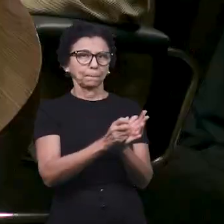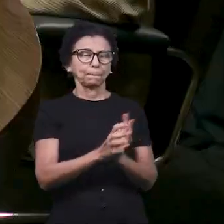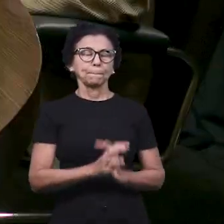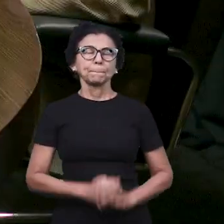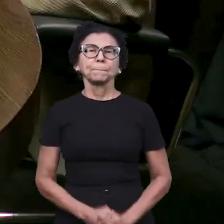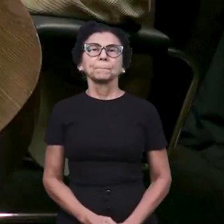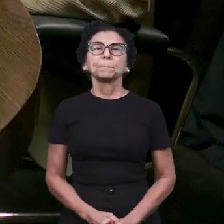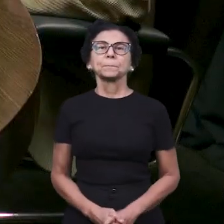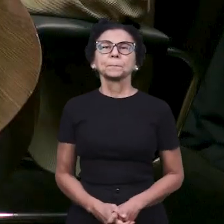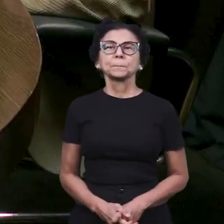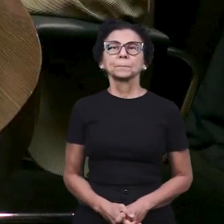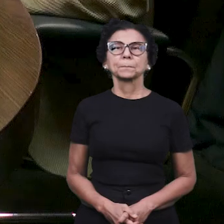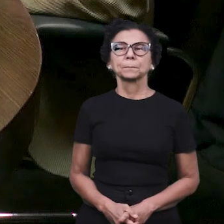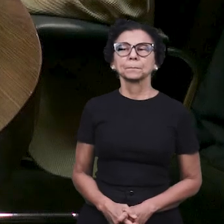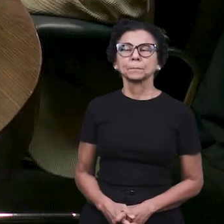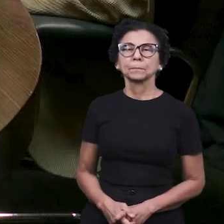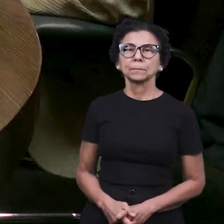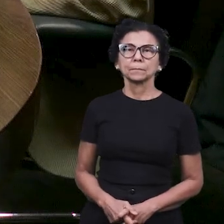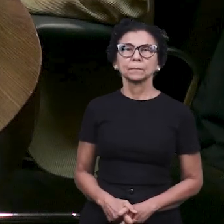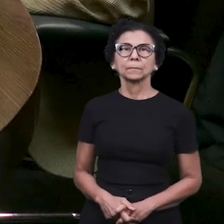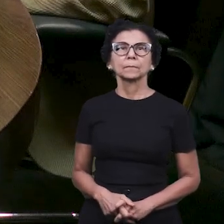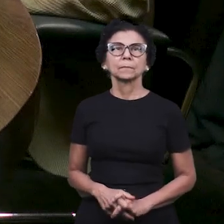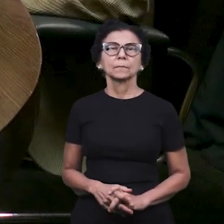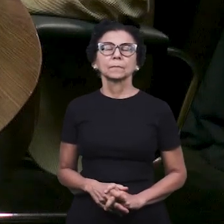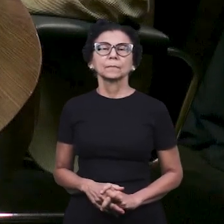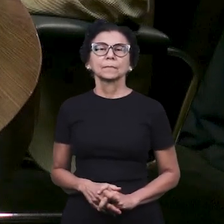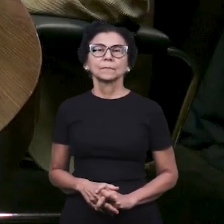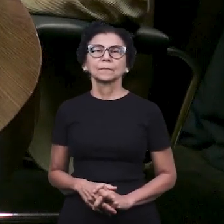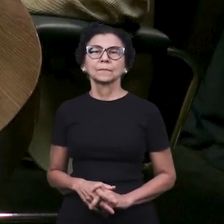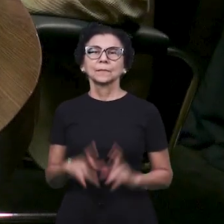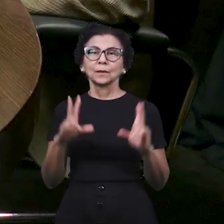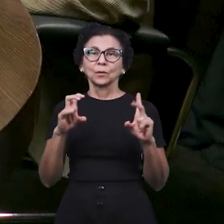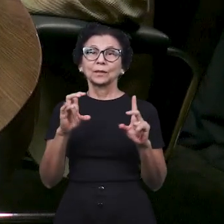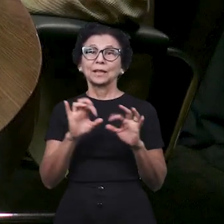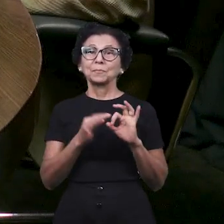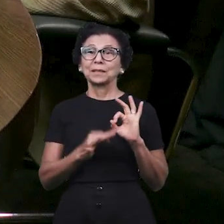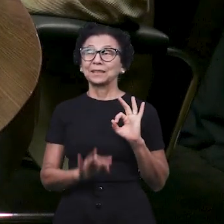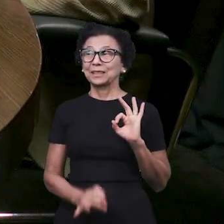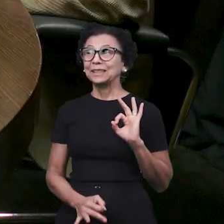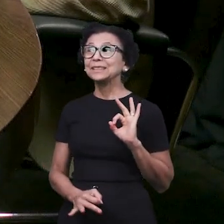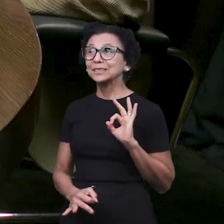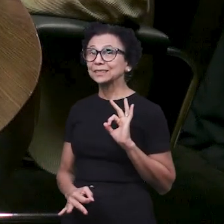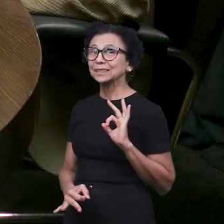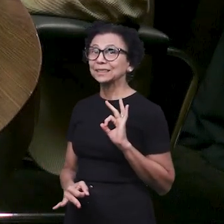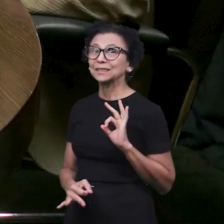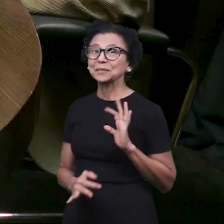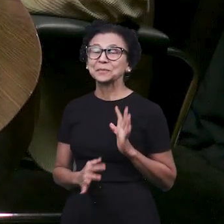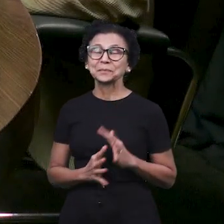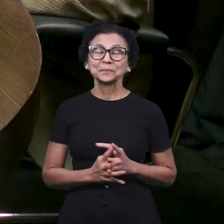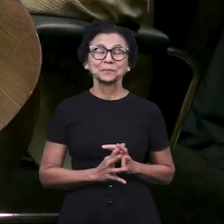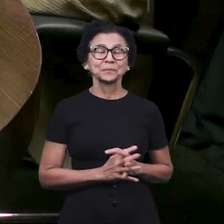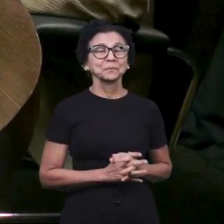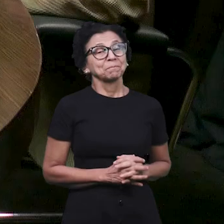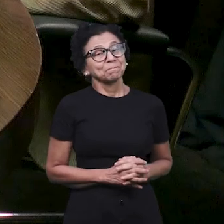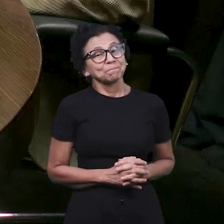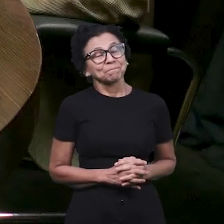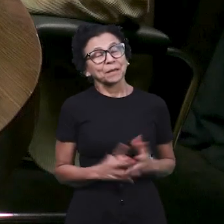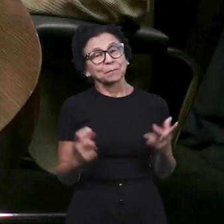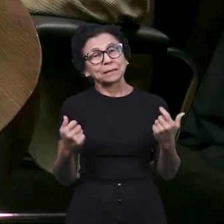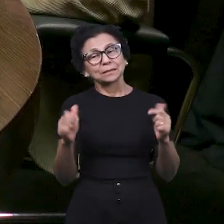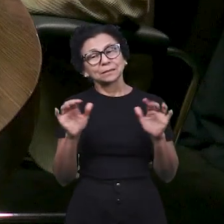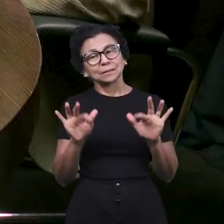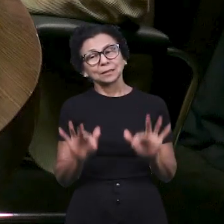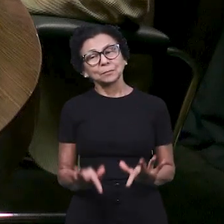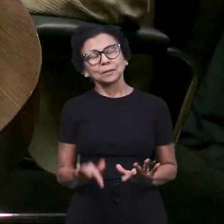namorando. amém. Pastor, o tema é extenso, temos muito para falar aqui, mas nós